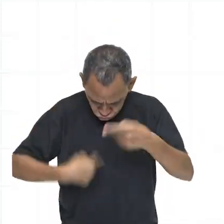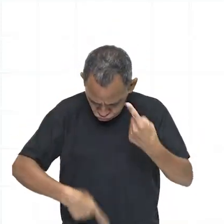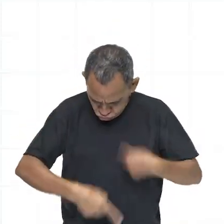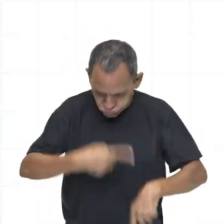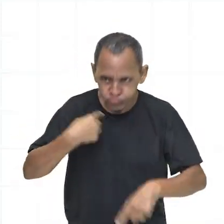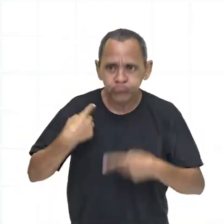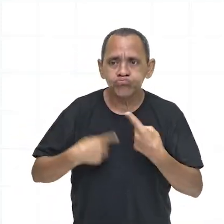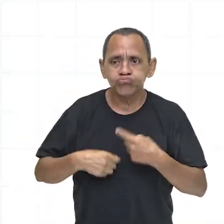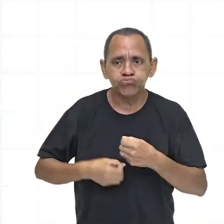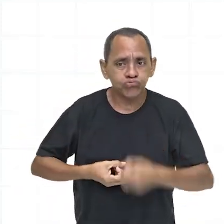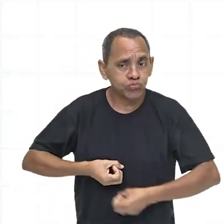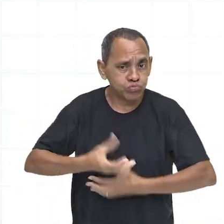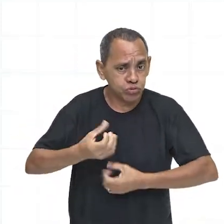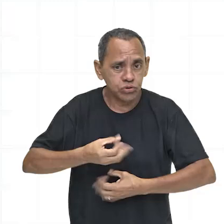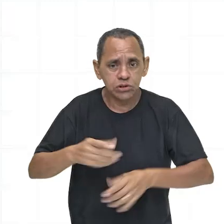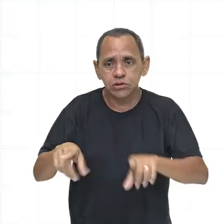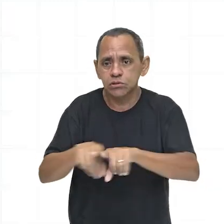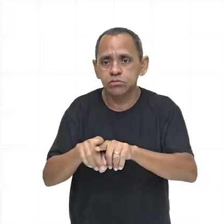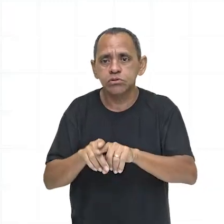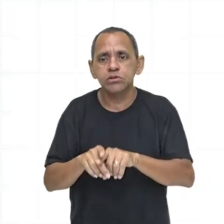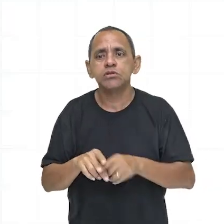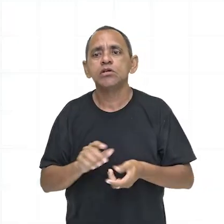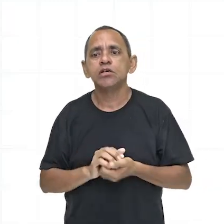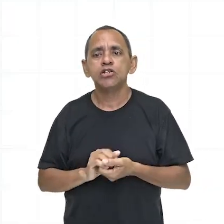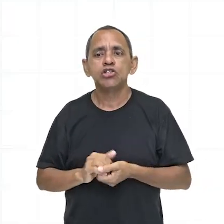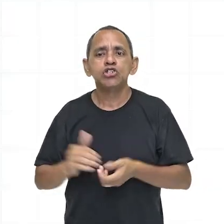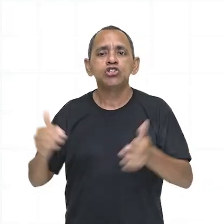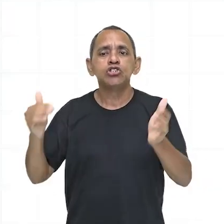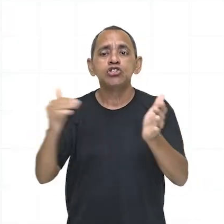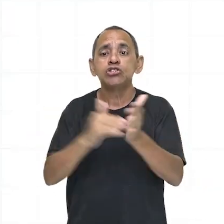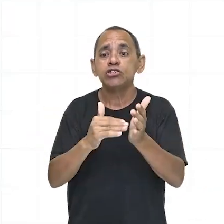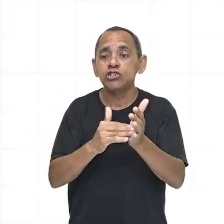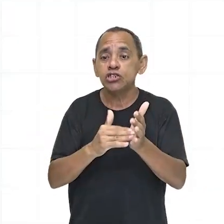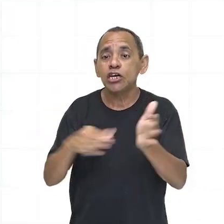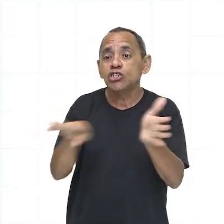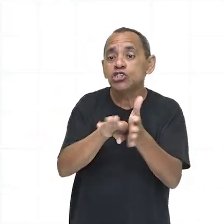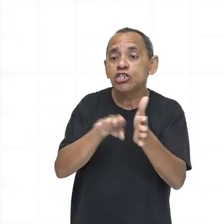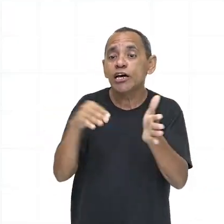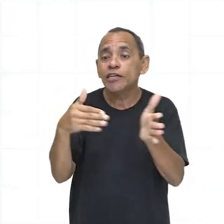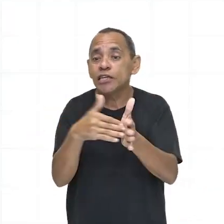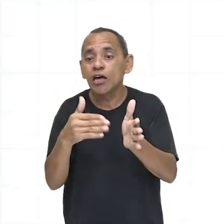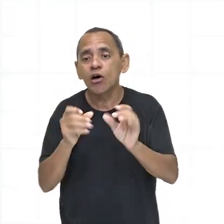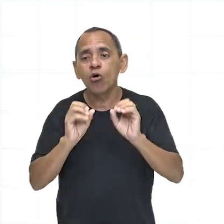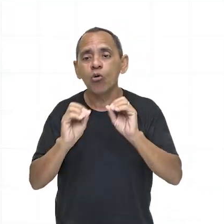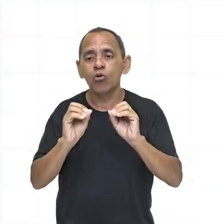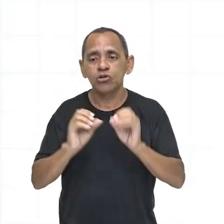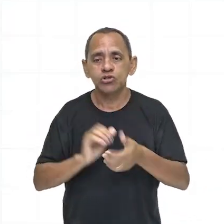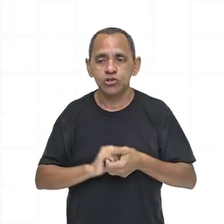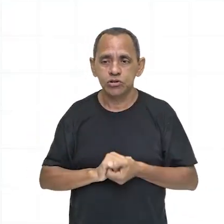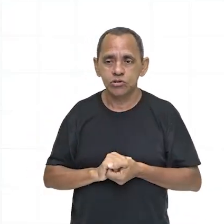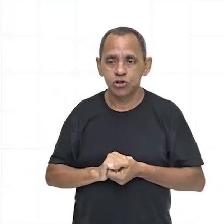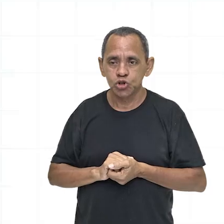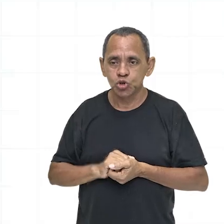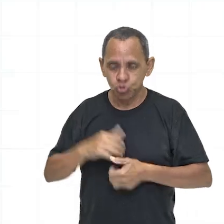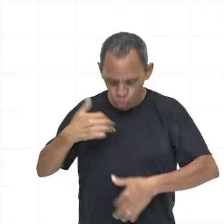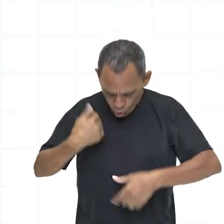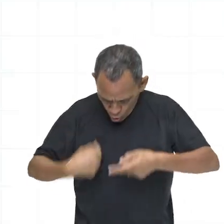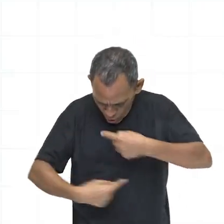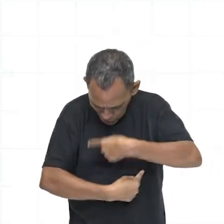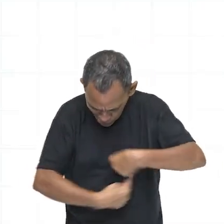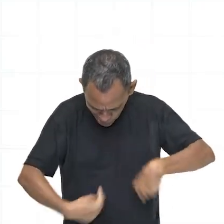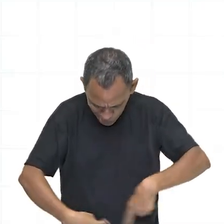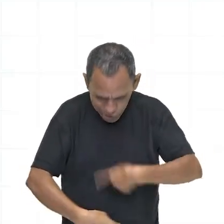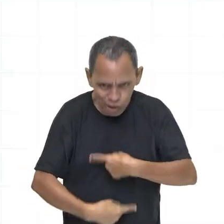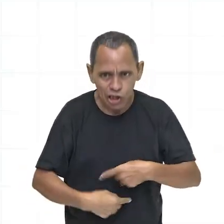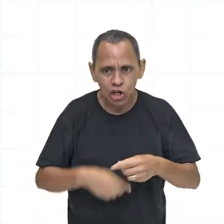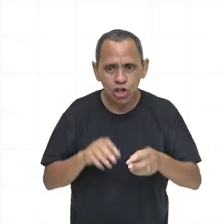essa quantidade de açúcar, de glicose no sangue, ele vai se acumulando, e vai chegando uma época que